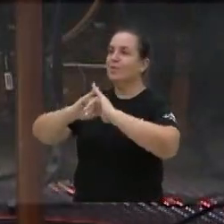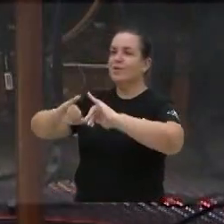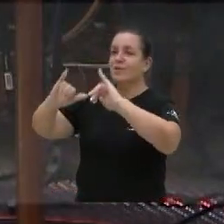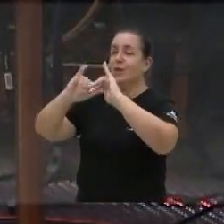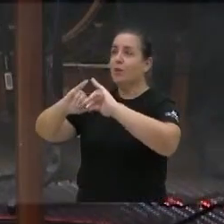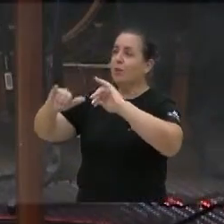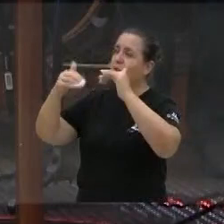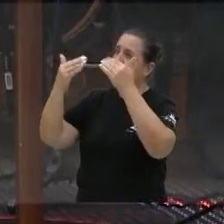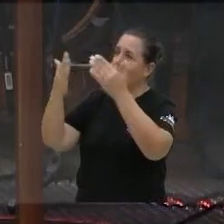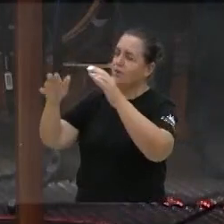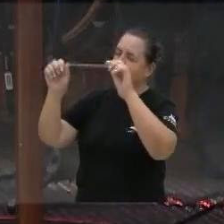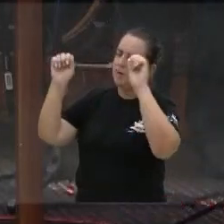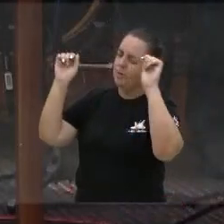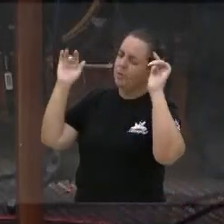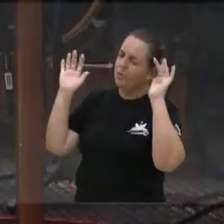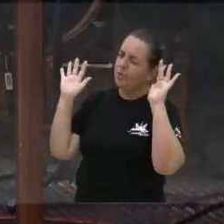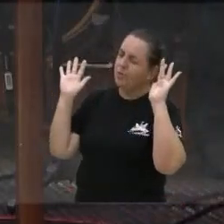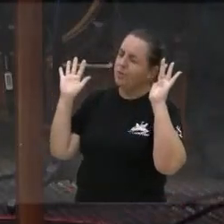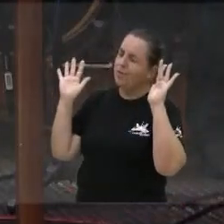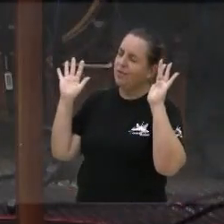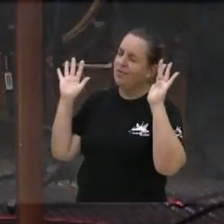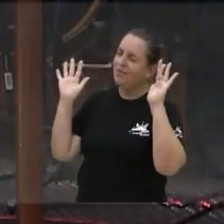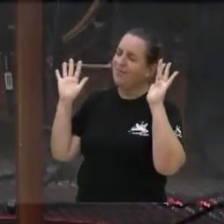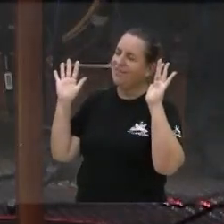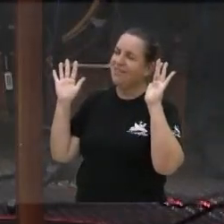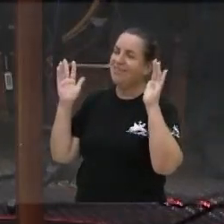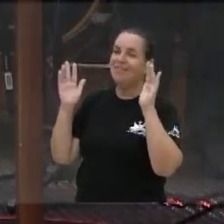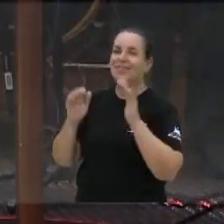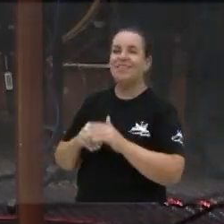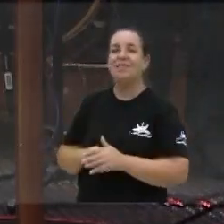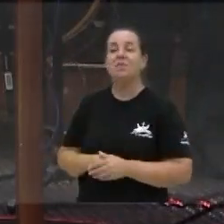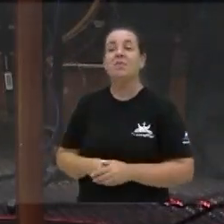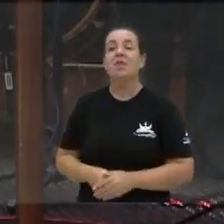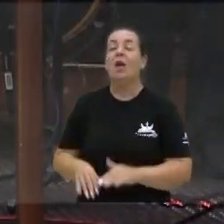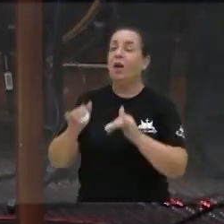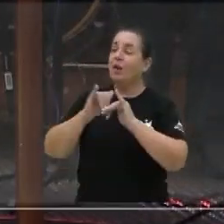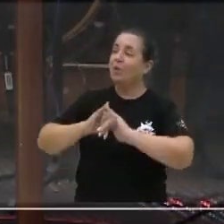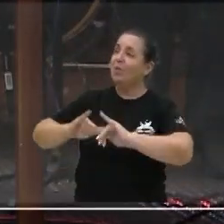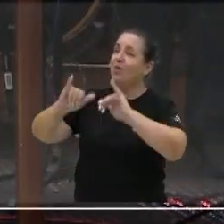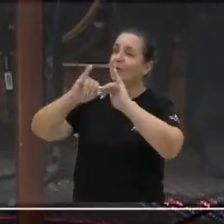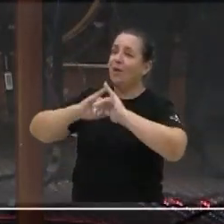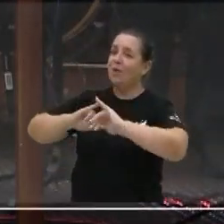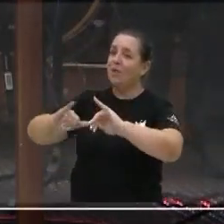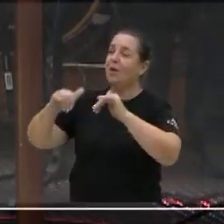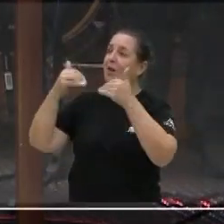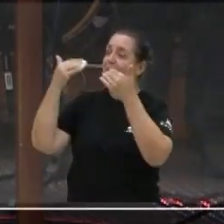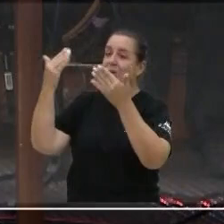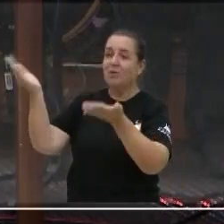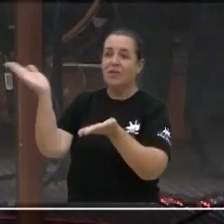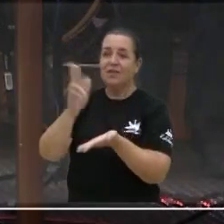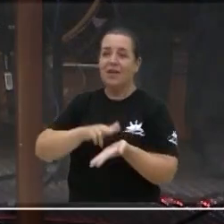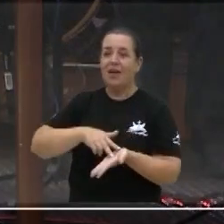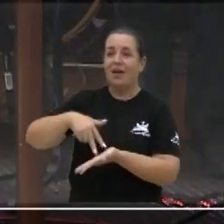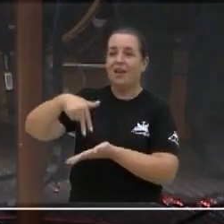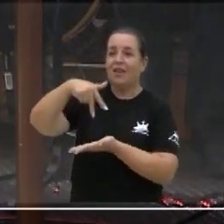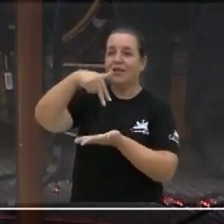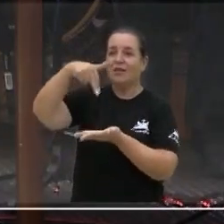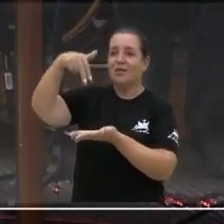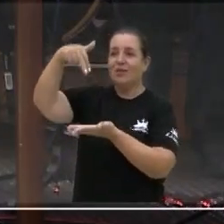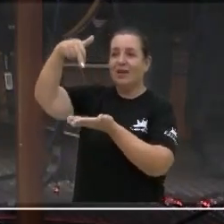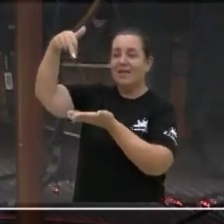Anunciamos, Senhor, a vossa morte e proclamamos vossa